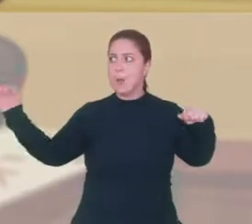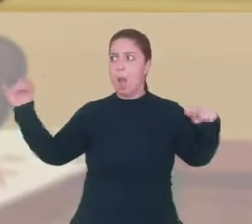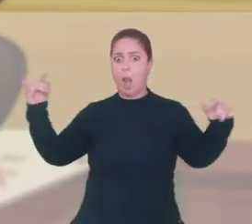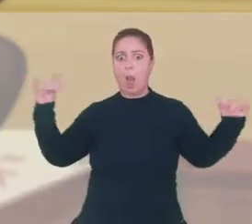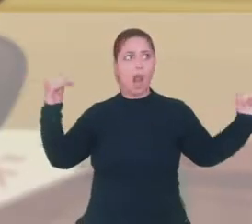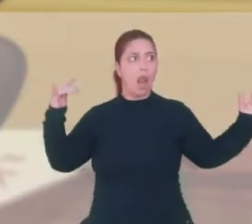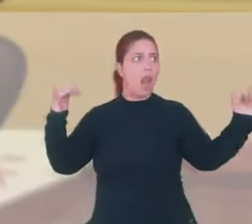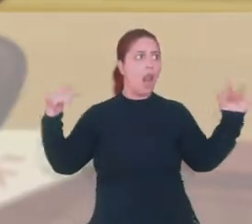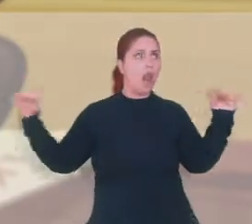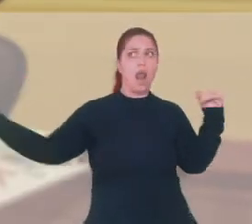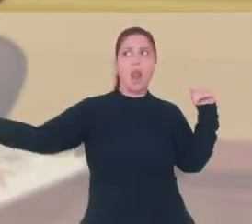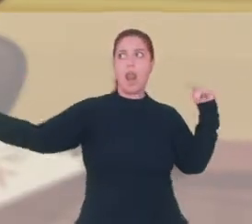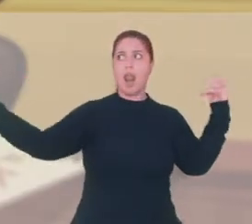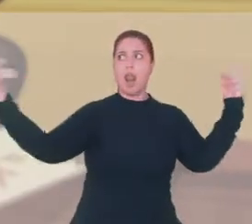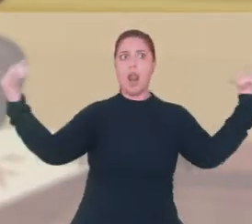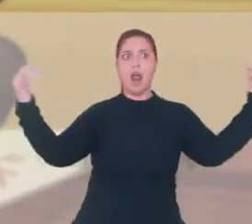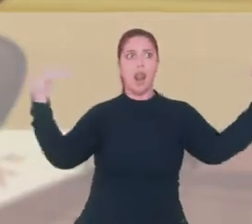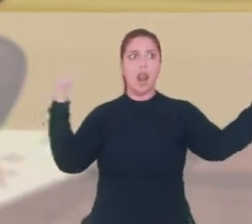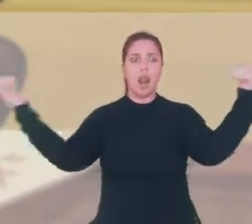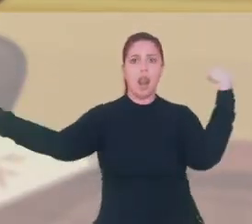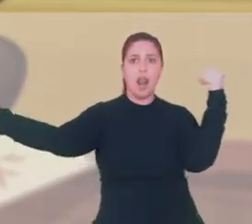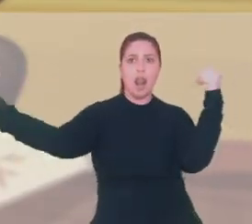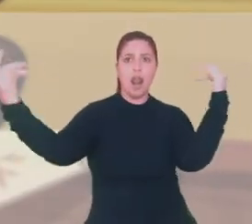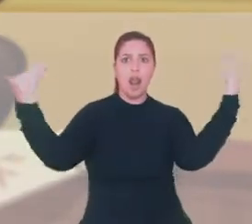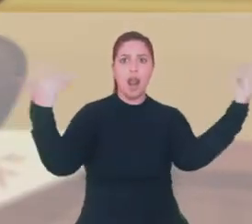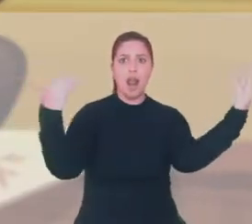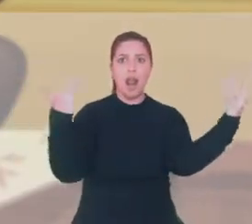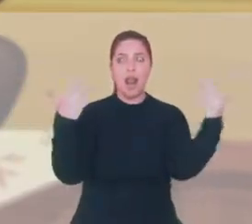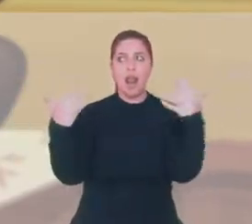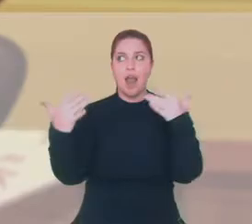tudo quanto é bicho.